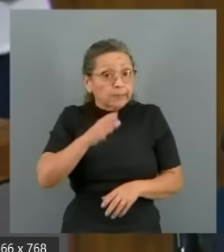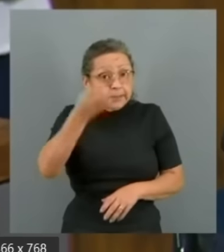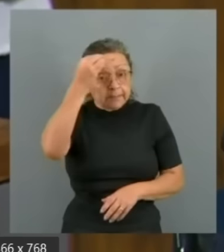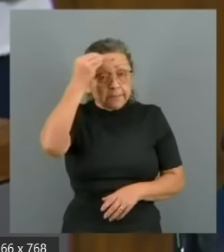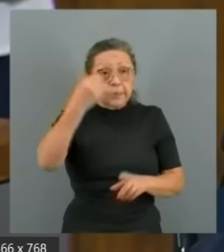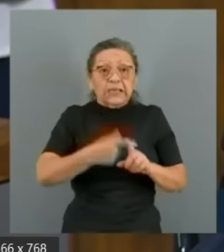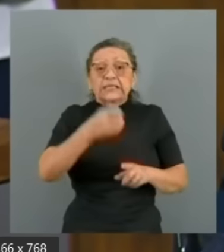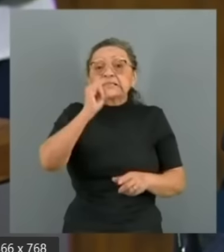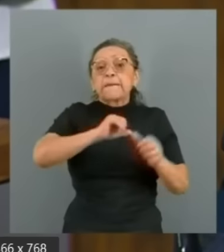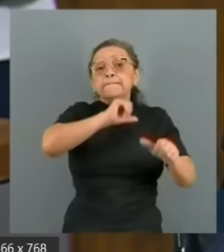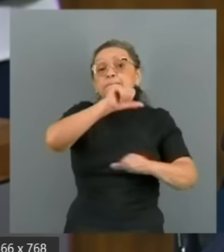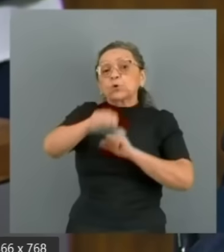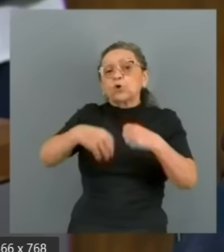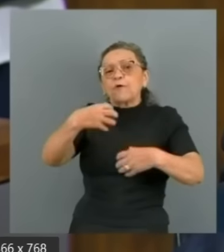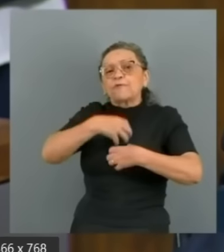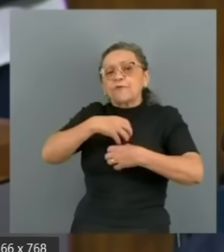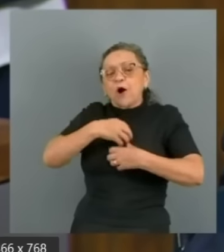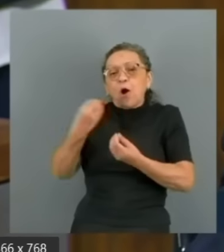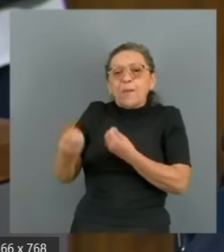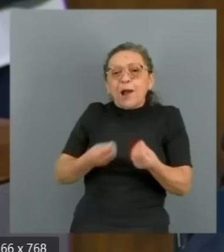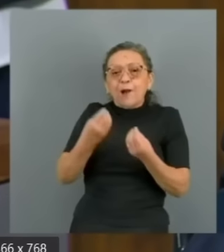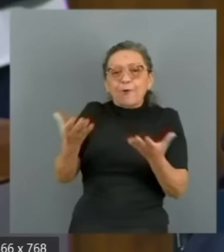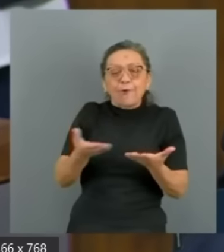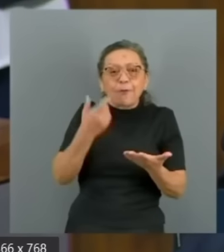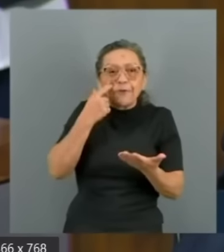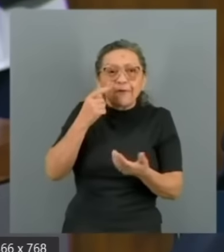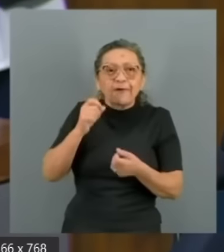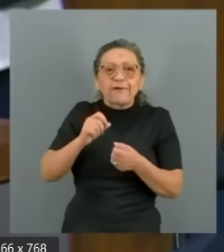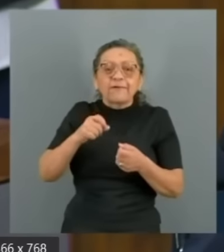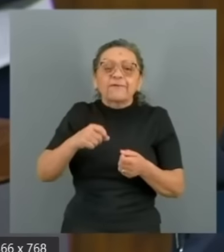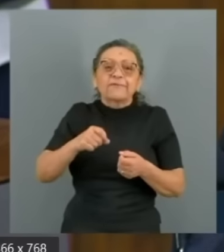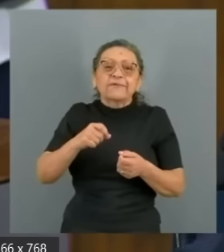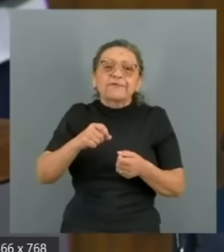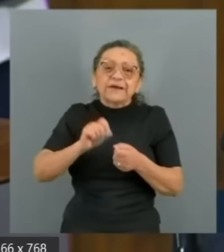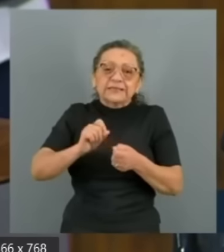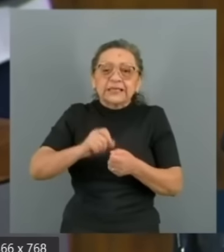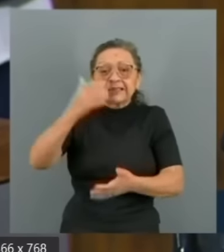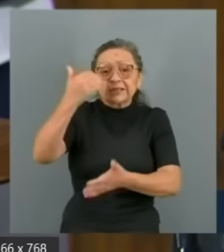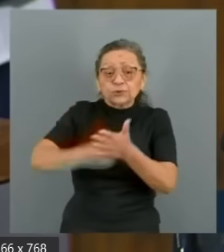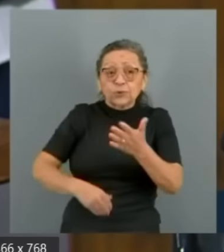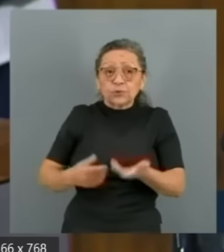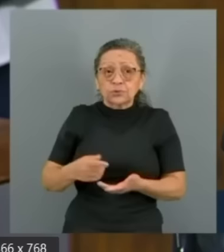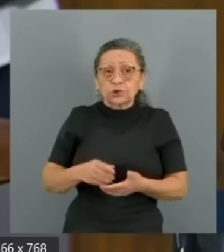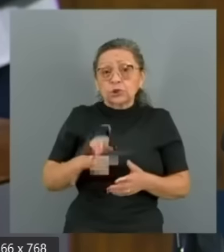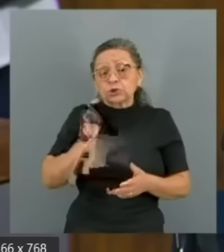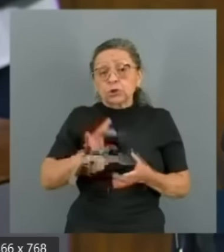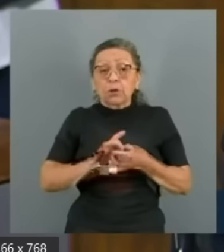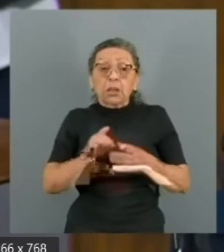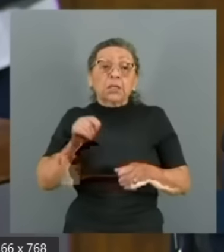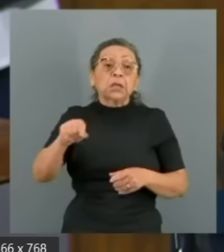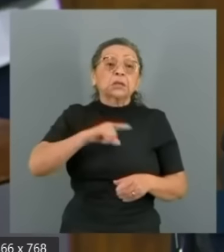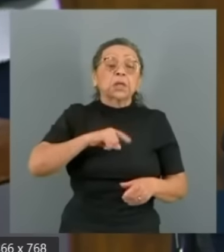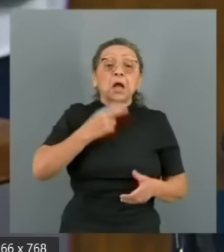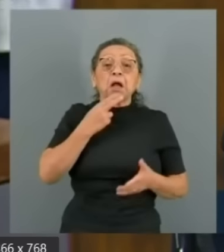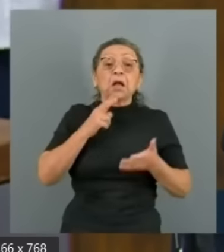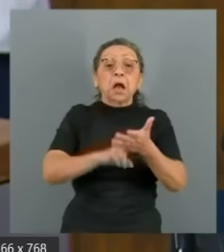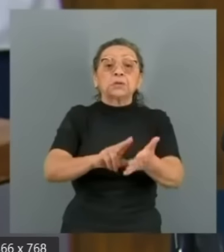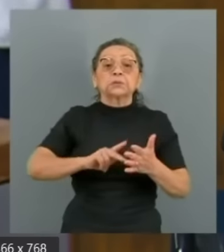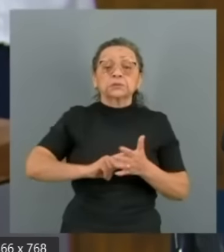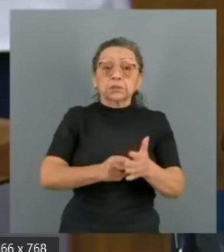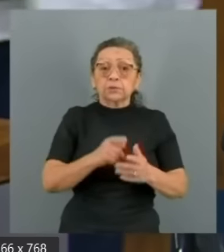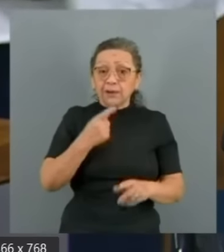se mudou a forma como se fazia desconto associativo, só se permitia para quem tinha carta sindical.